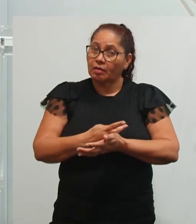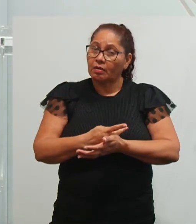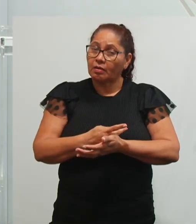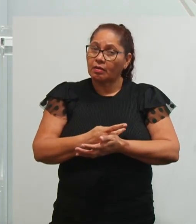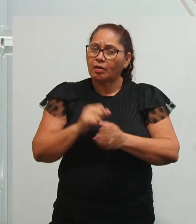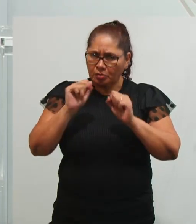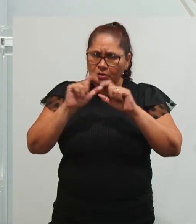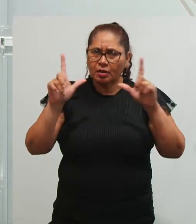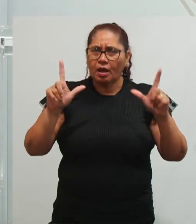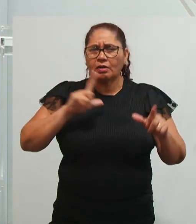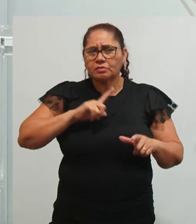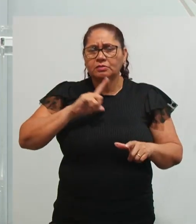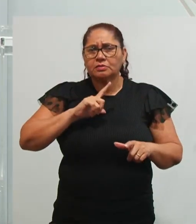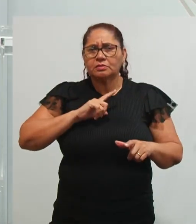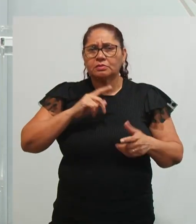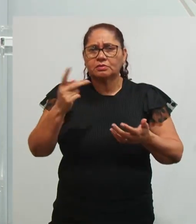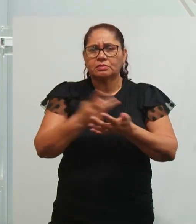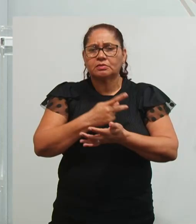tem erro. Se eu aqui